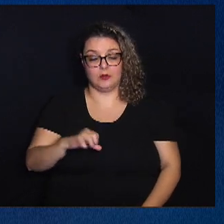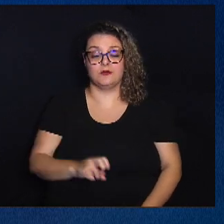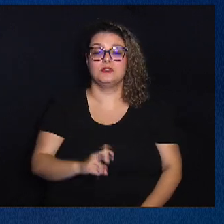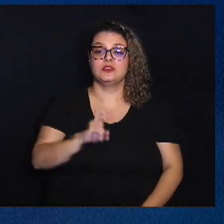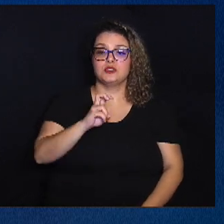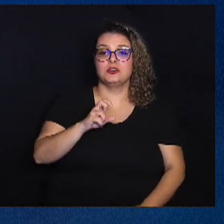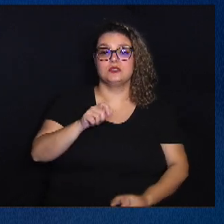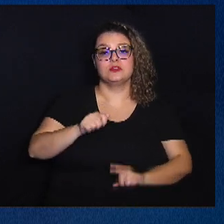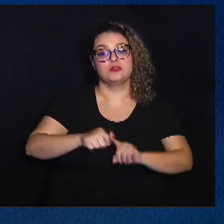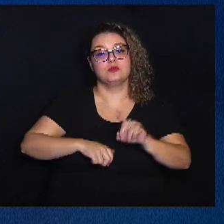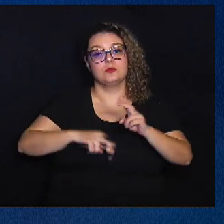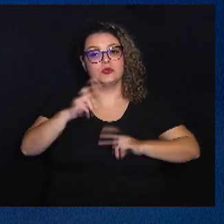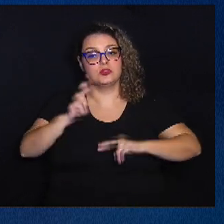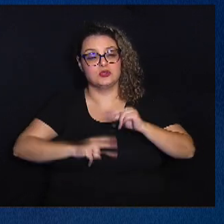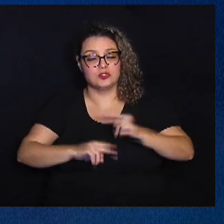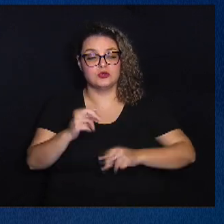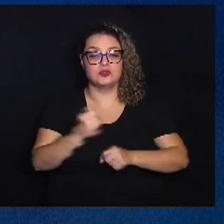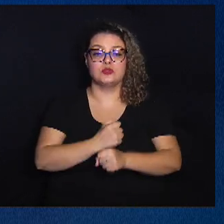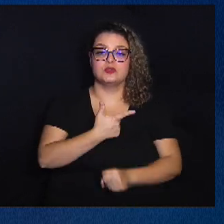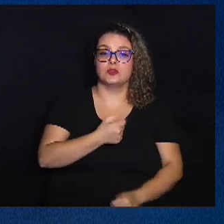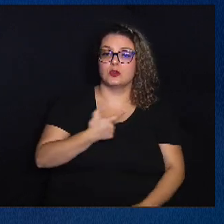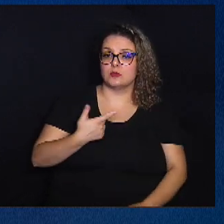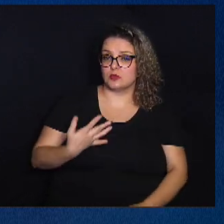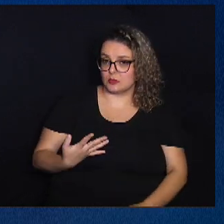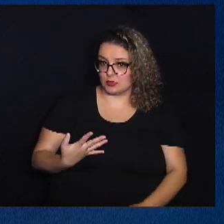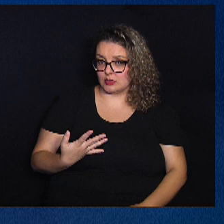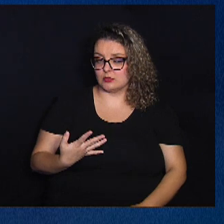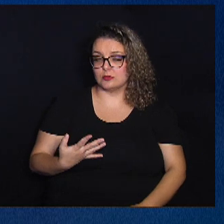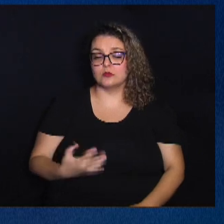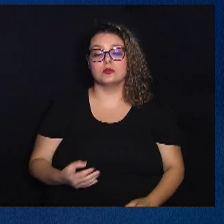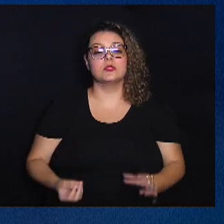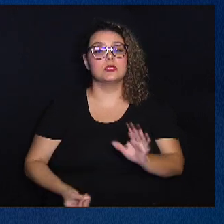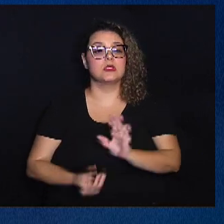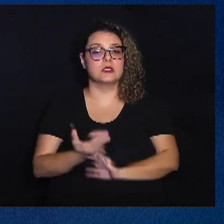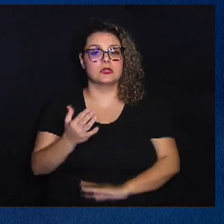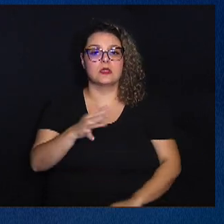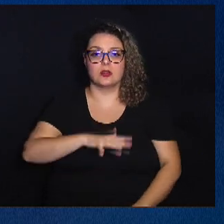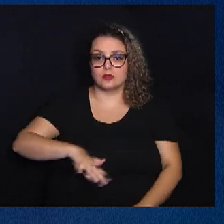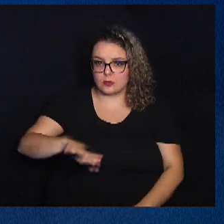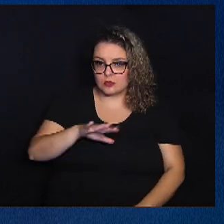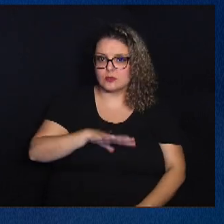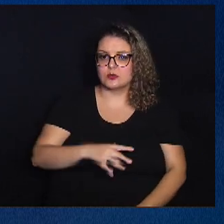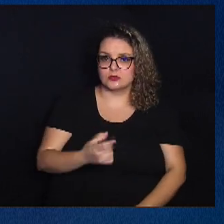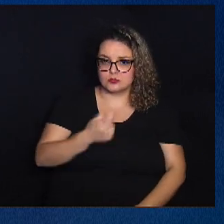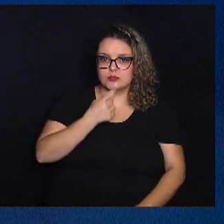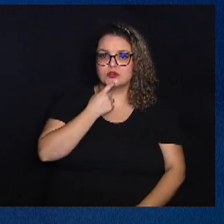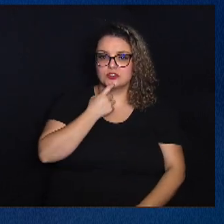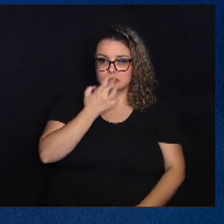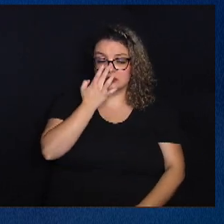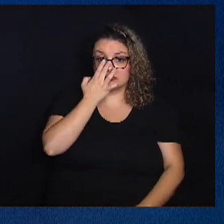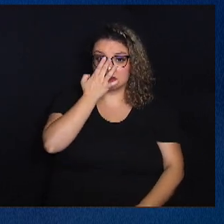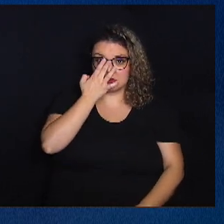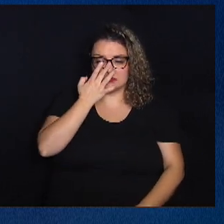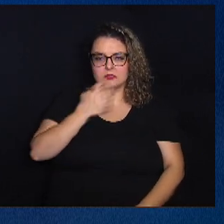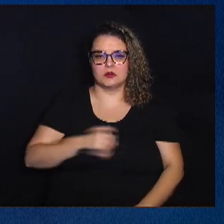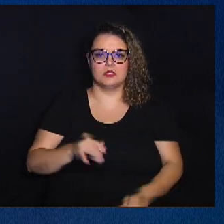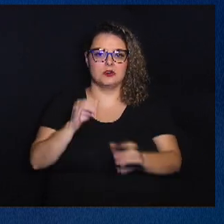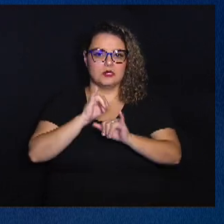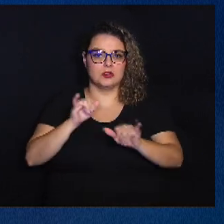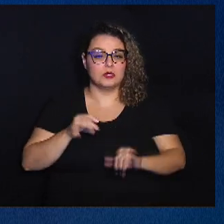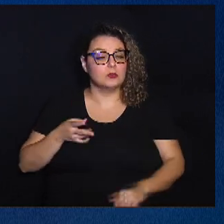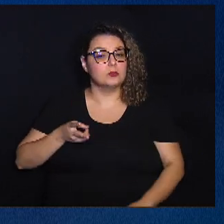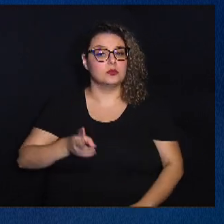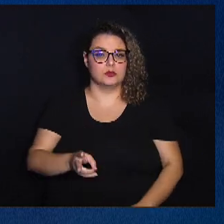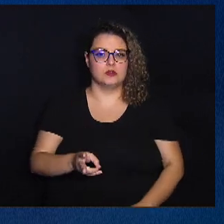16.579, de 5 de junho de 2024, que institui no âmbito do município de Campinas a campanha permanente